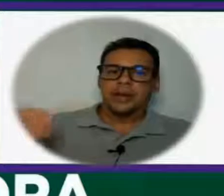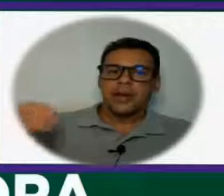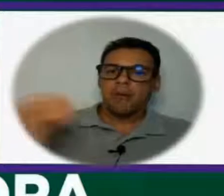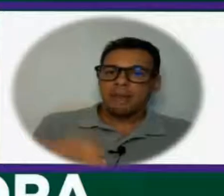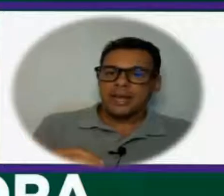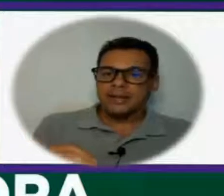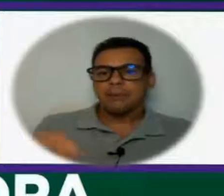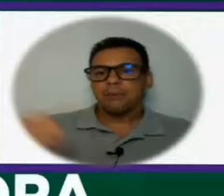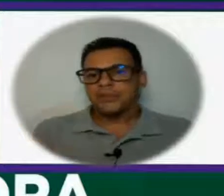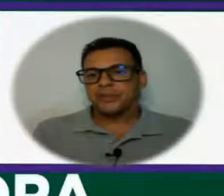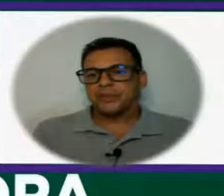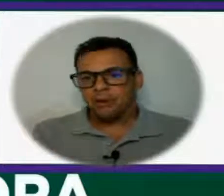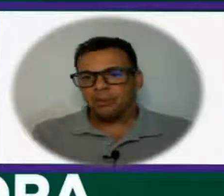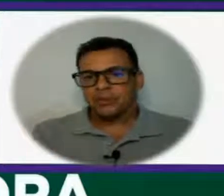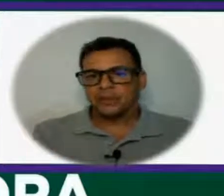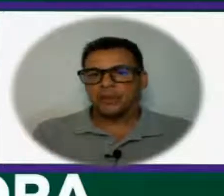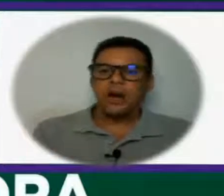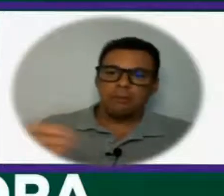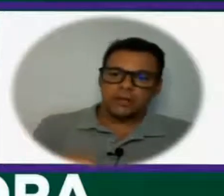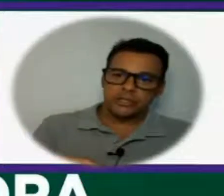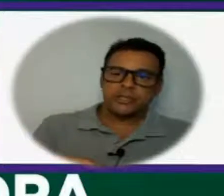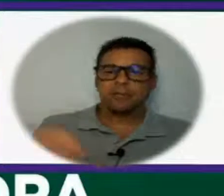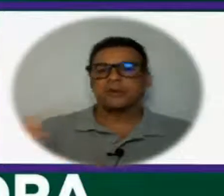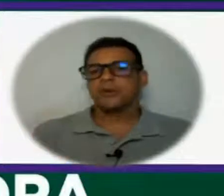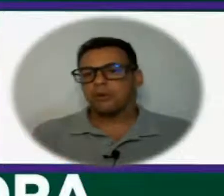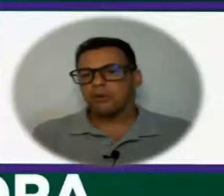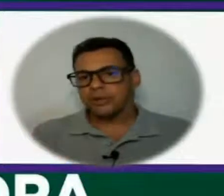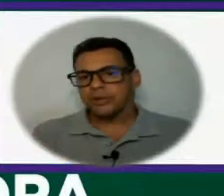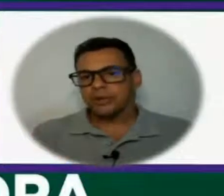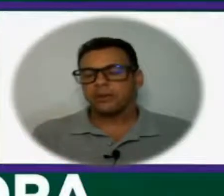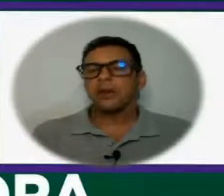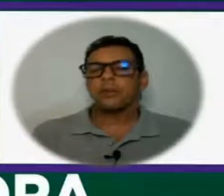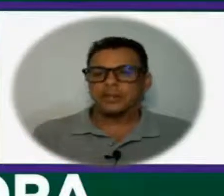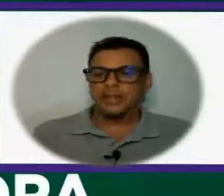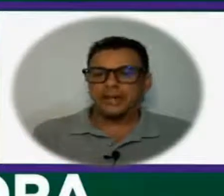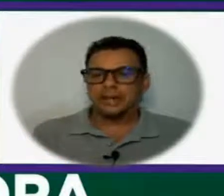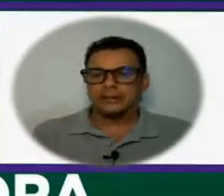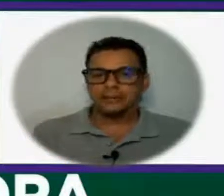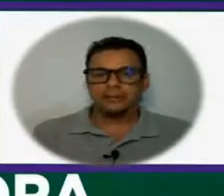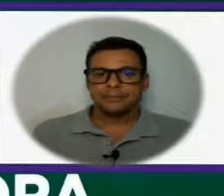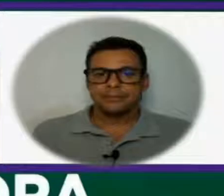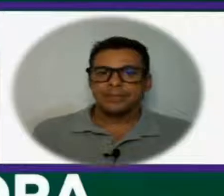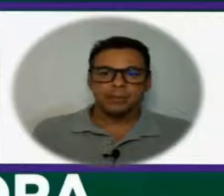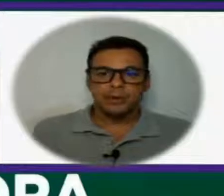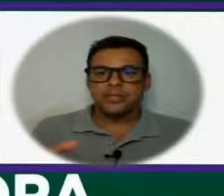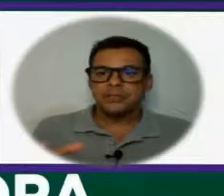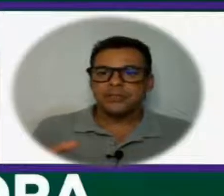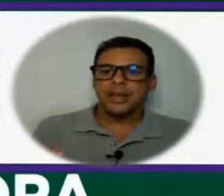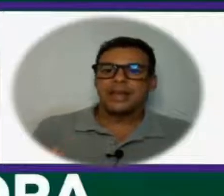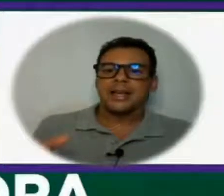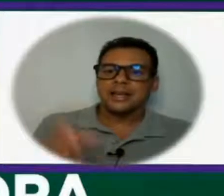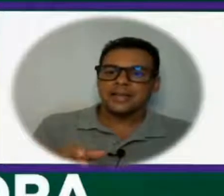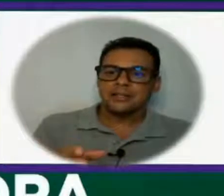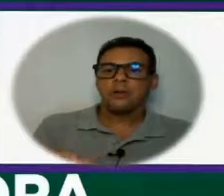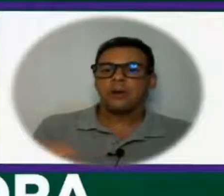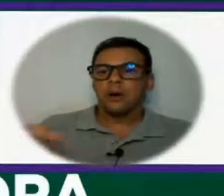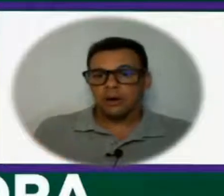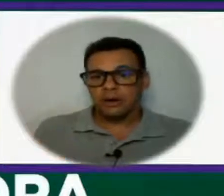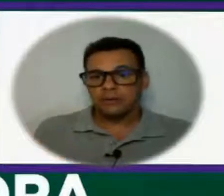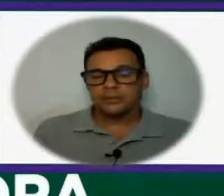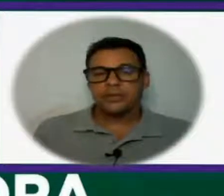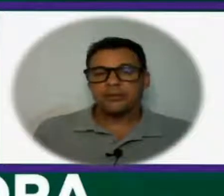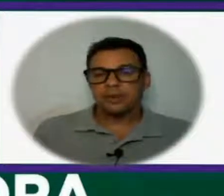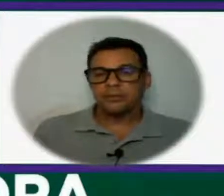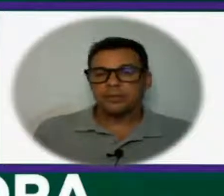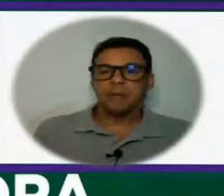How many Depois vem logo o objeto How much Depois vem logo o objeto É a quantidade Depois se vier Is Ou